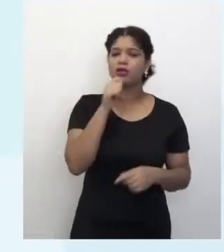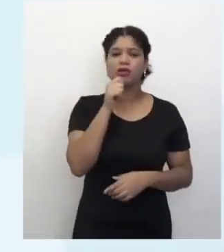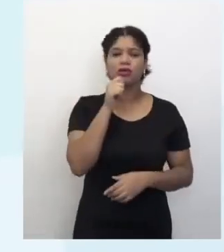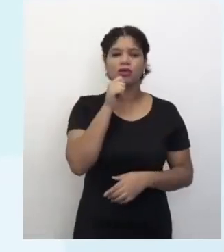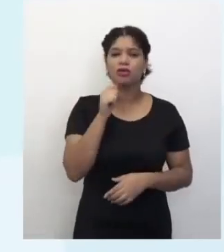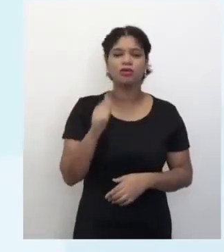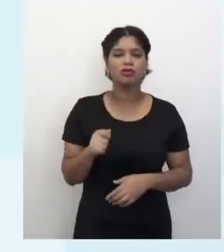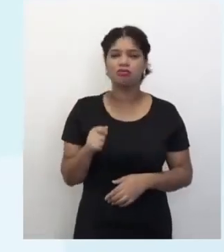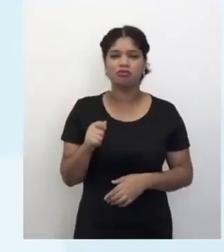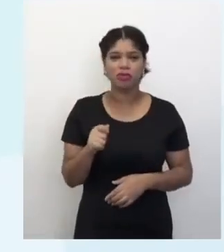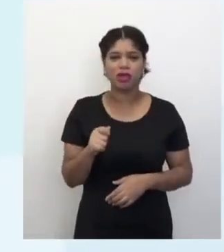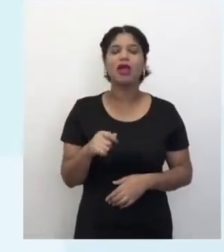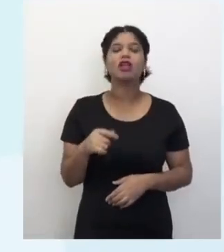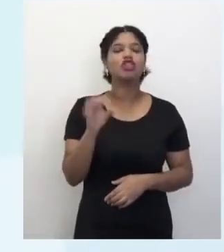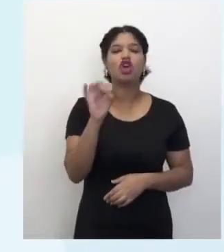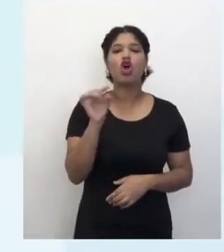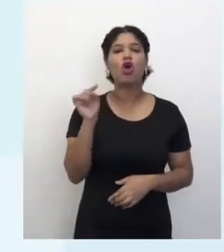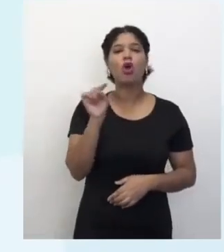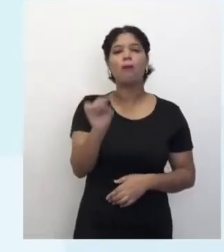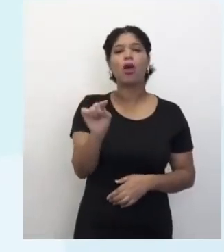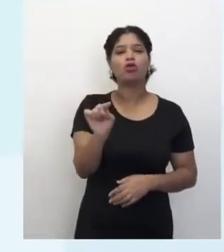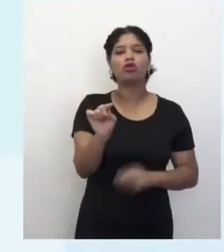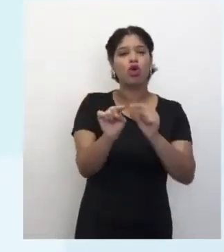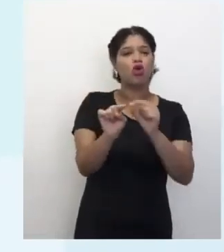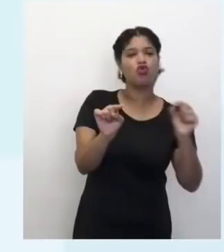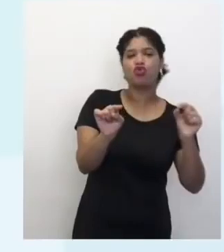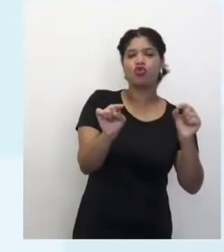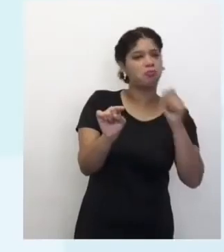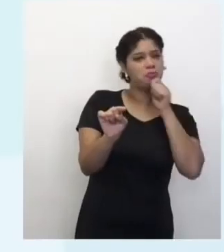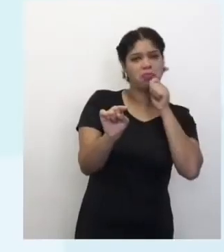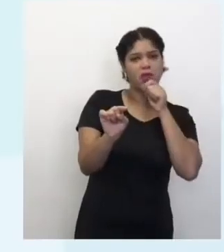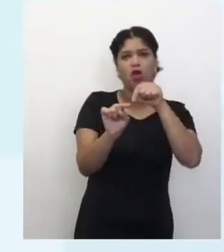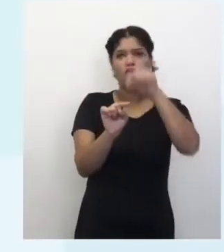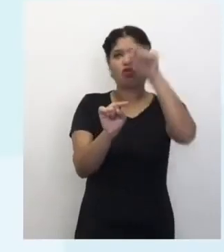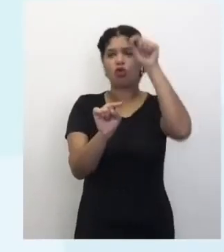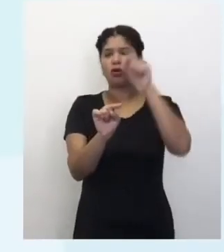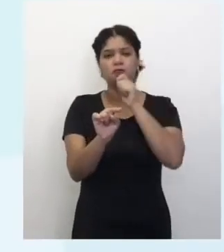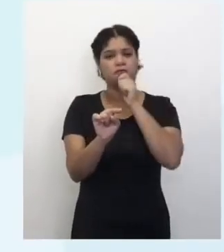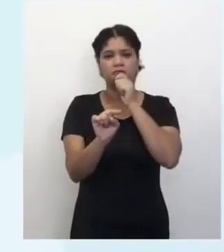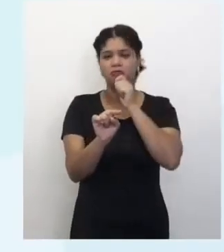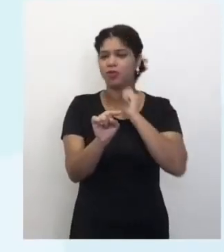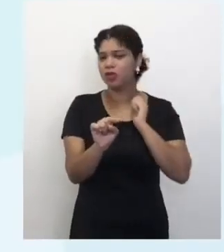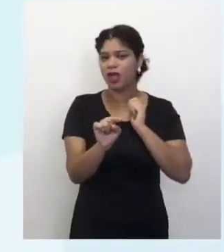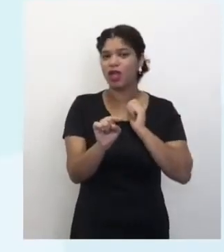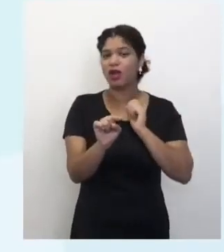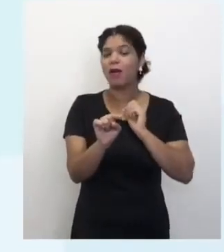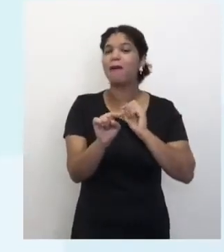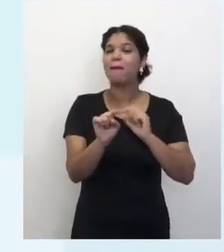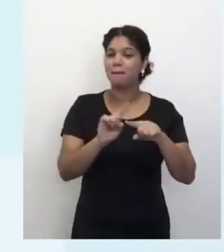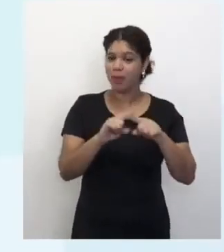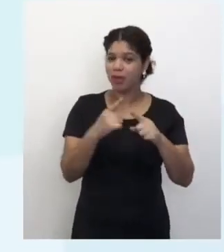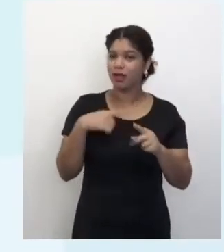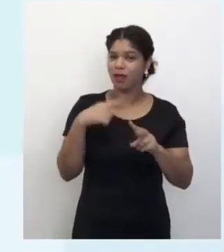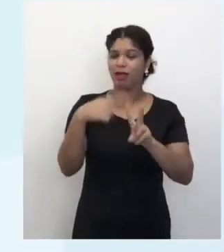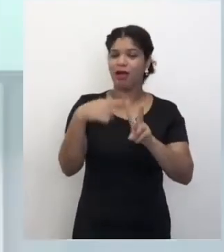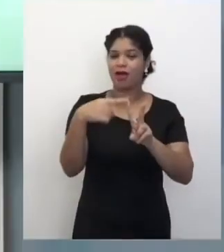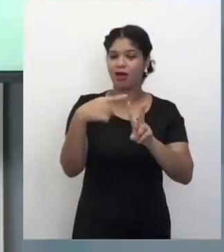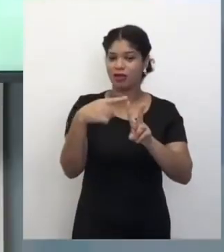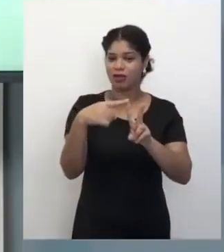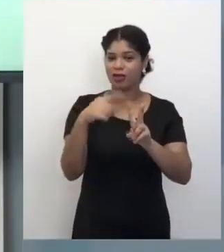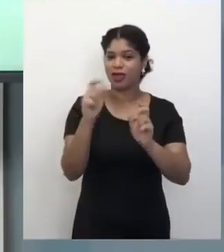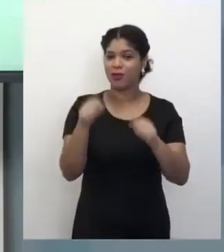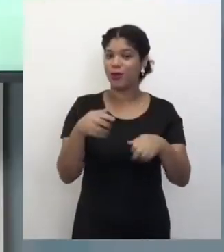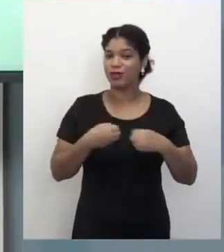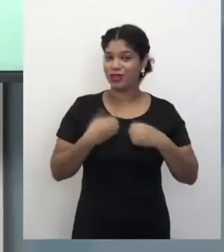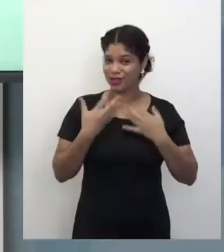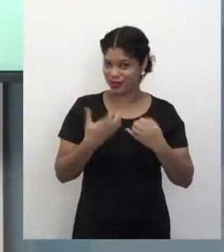um ponto. Ele não tem nem largura, nem altura, né? Mas ele tem a raiz quadrada. Então, segue aí uma motivação